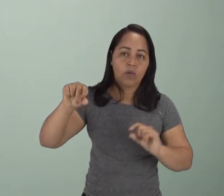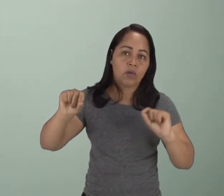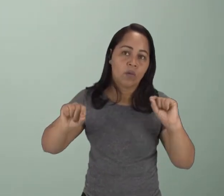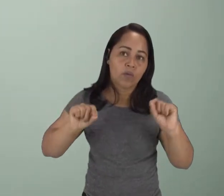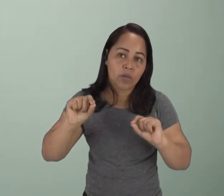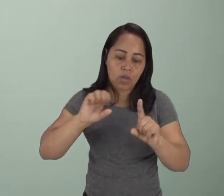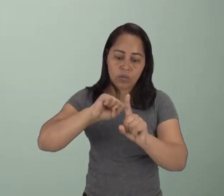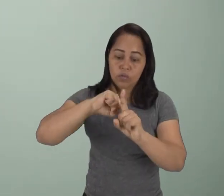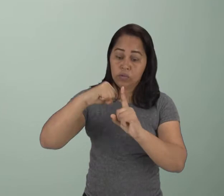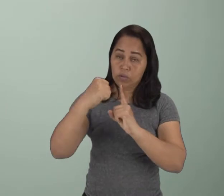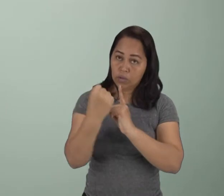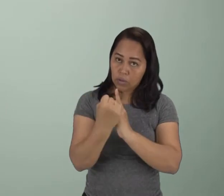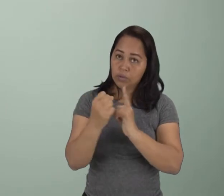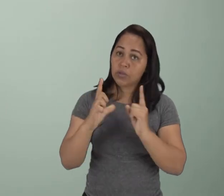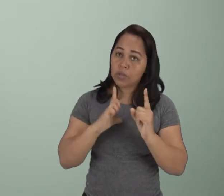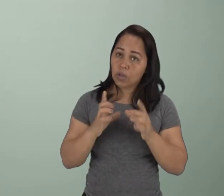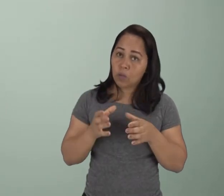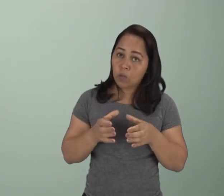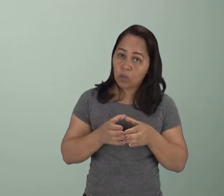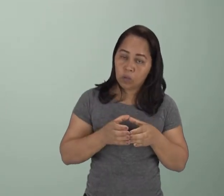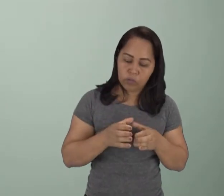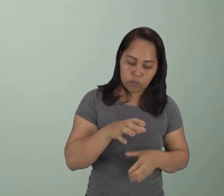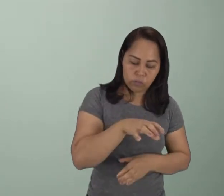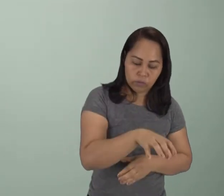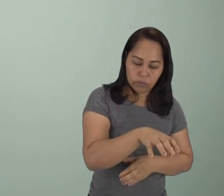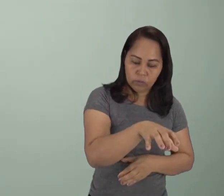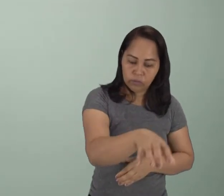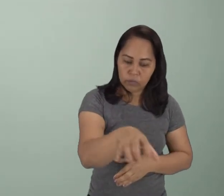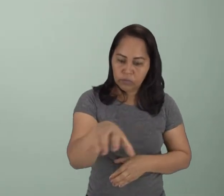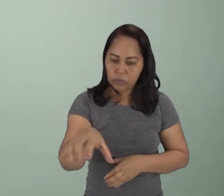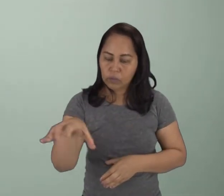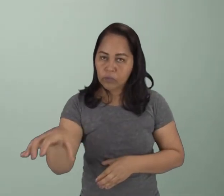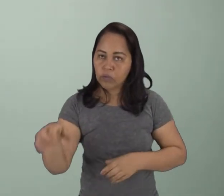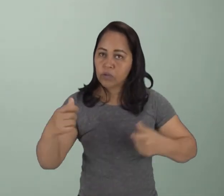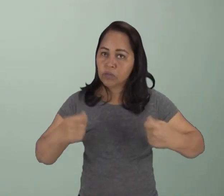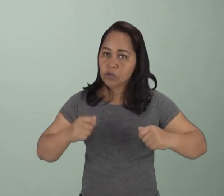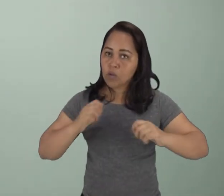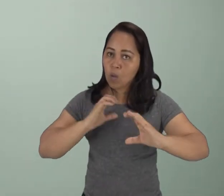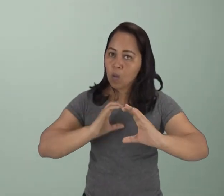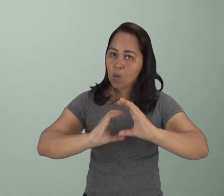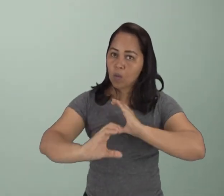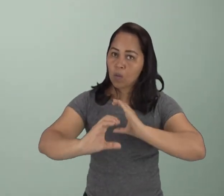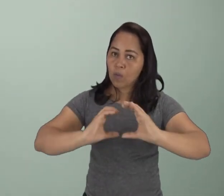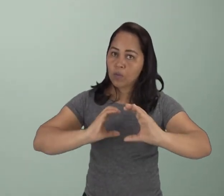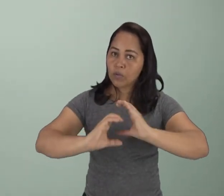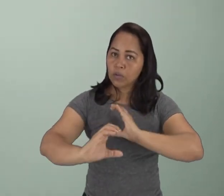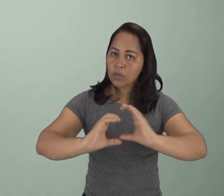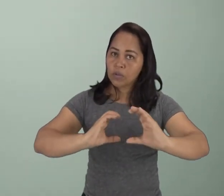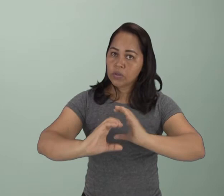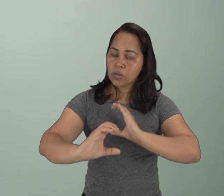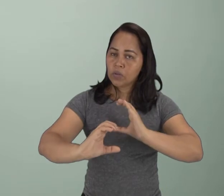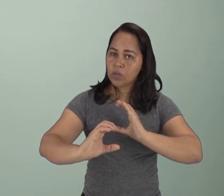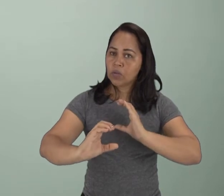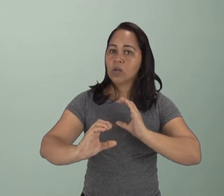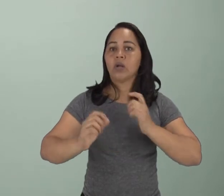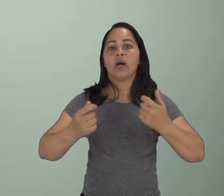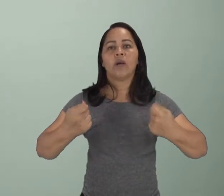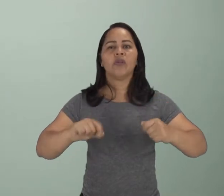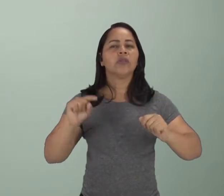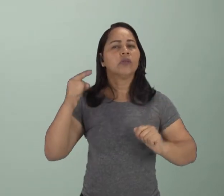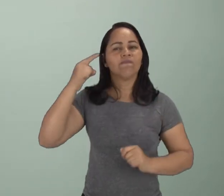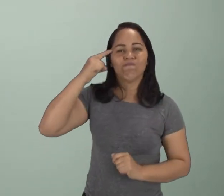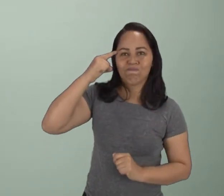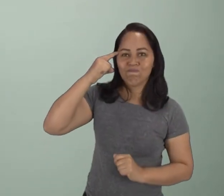da sociedade, ela vai ter a necessidade de comunicação. E essa comunicação ela se dá através de gêneros. A ideia